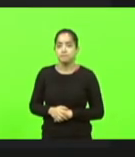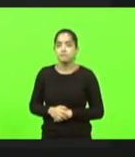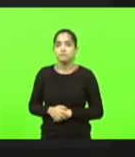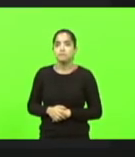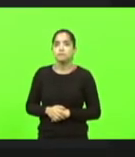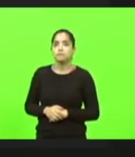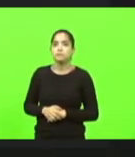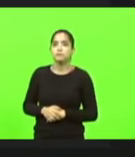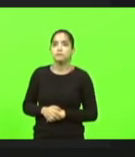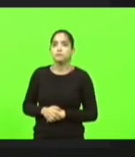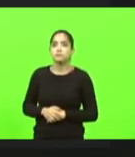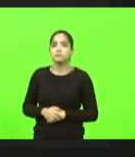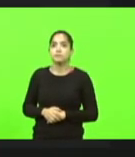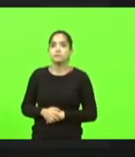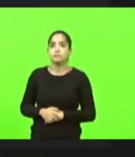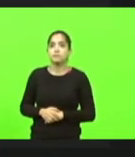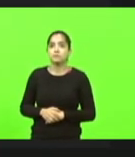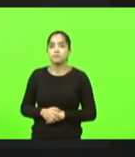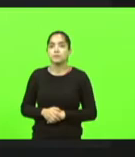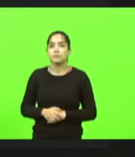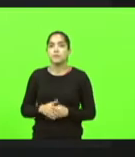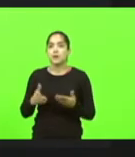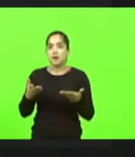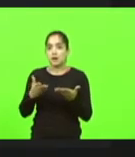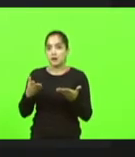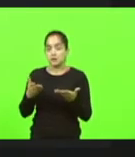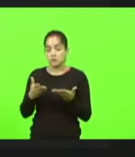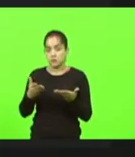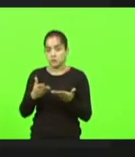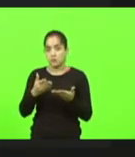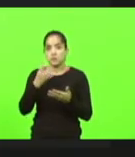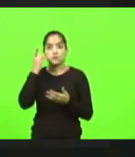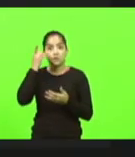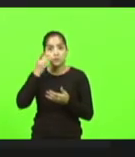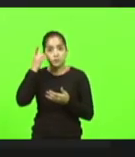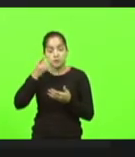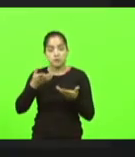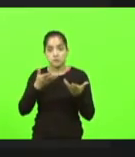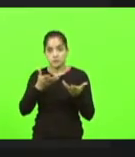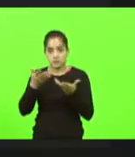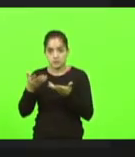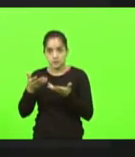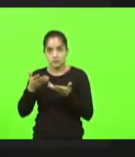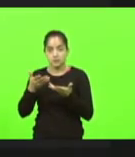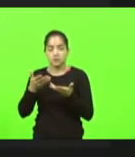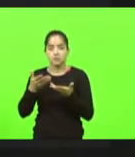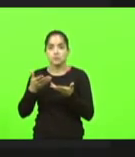Com a palavra, os deputados, se quiserem fazer alguma colocação.